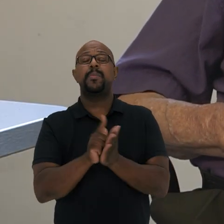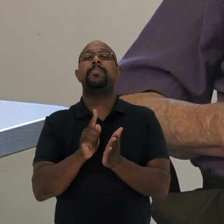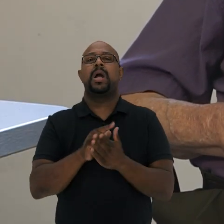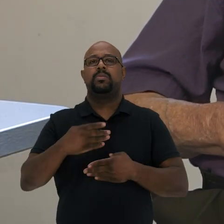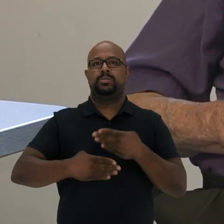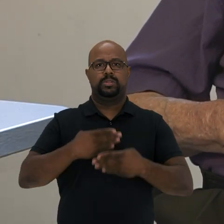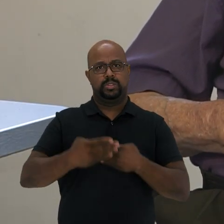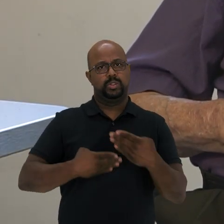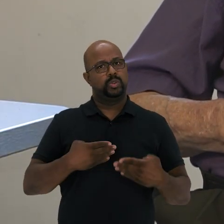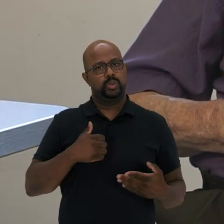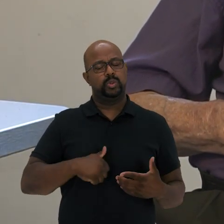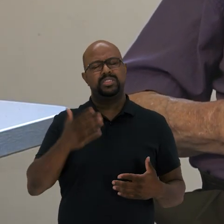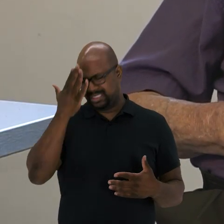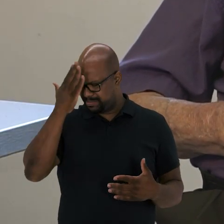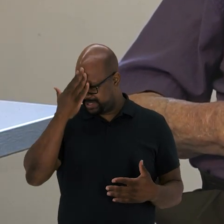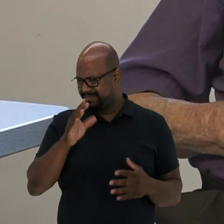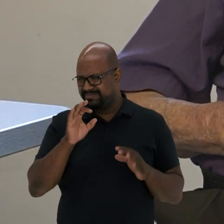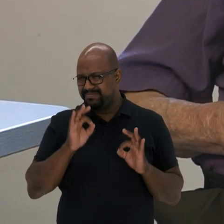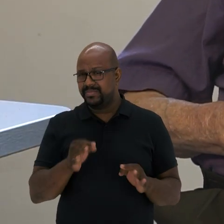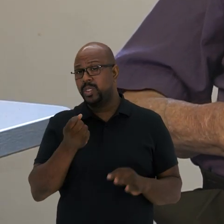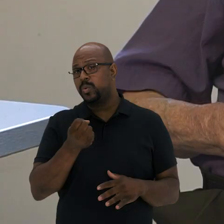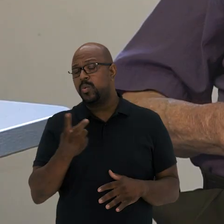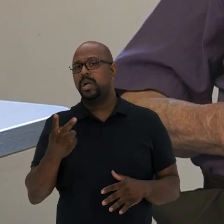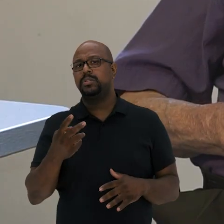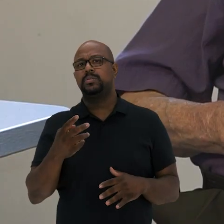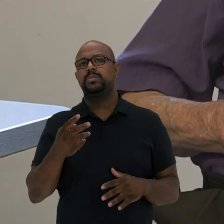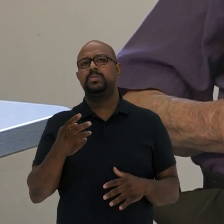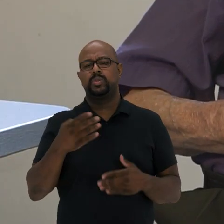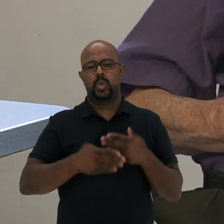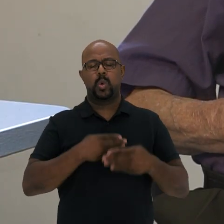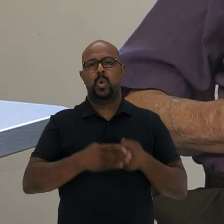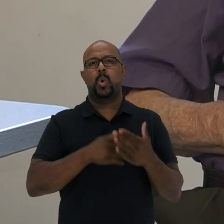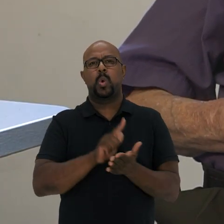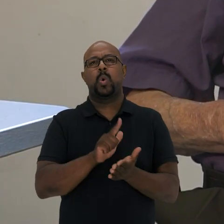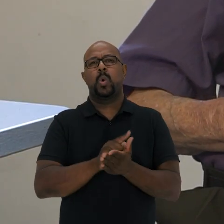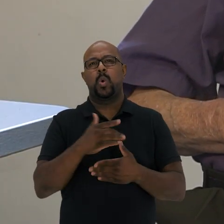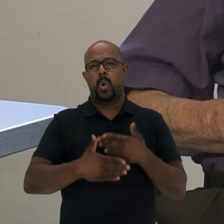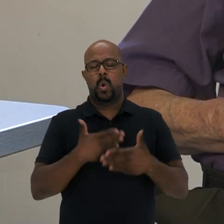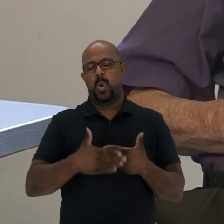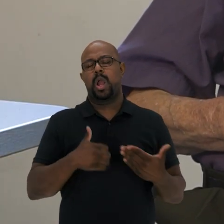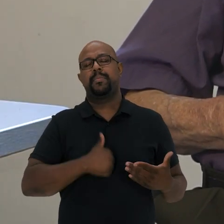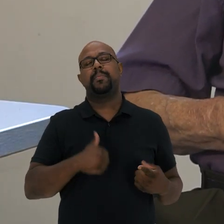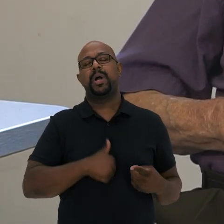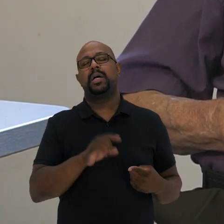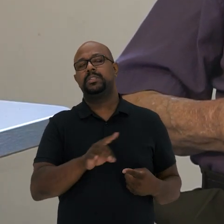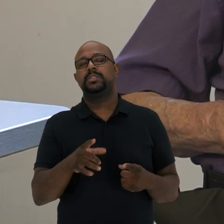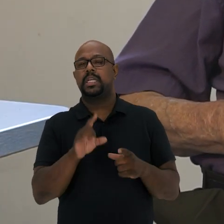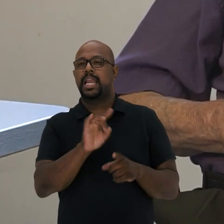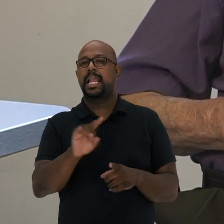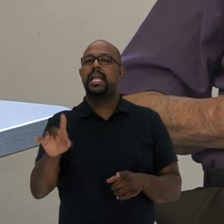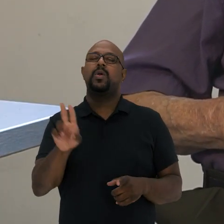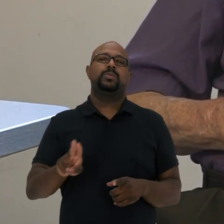papel higiênico. Ele sabia exatamente quantos centímetros de papel